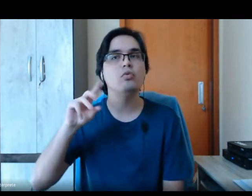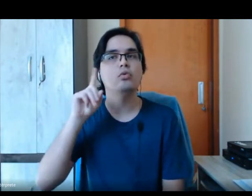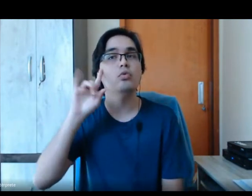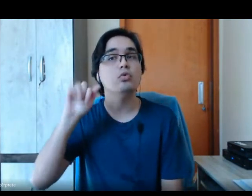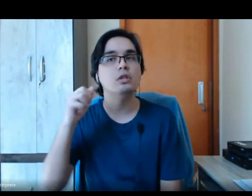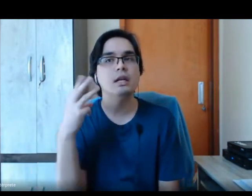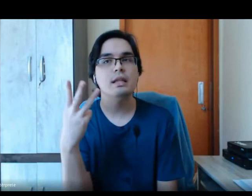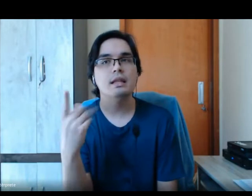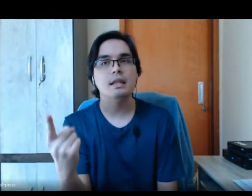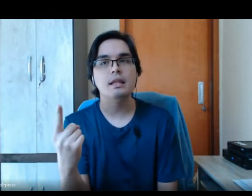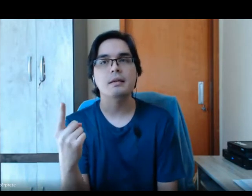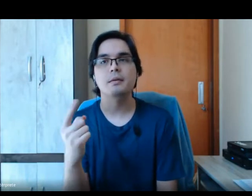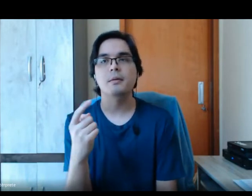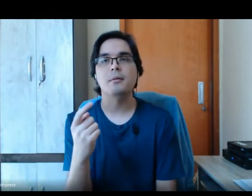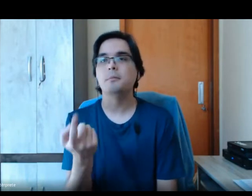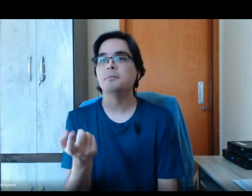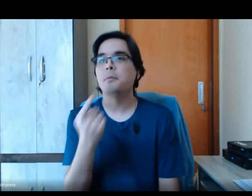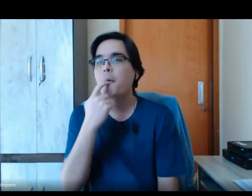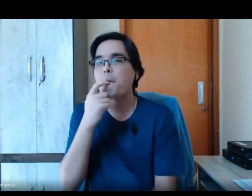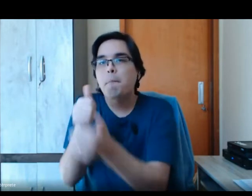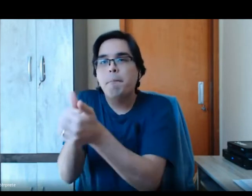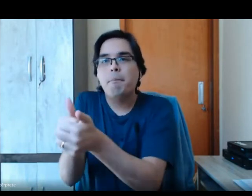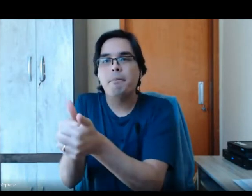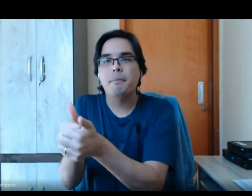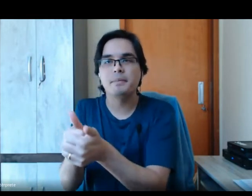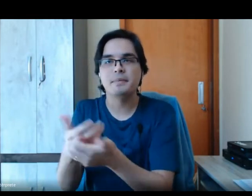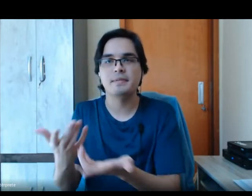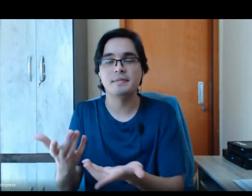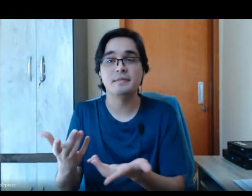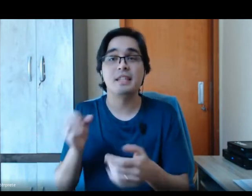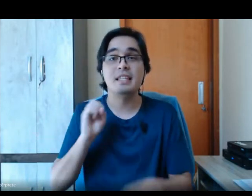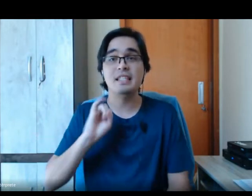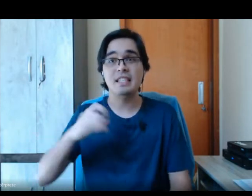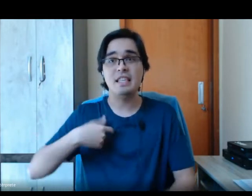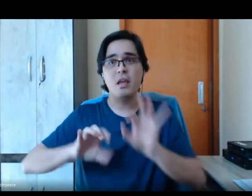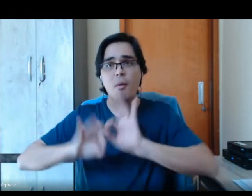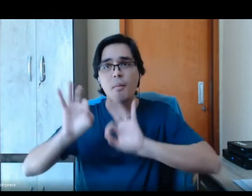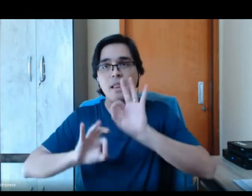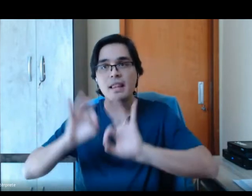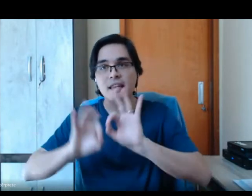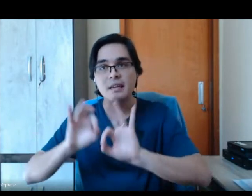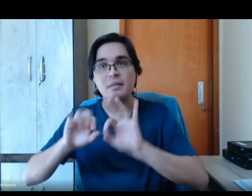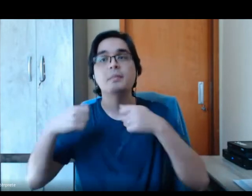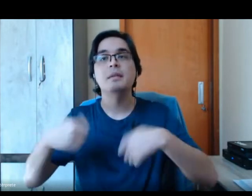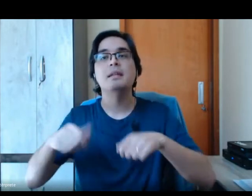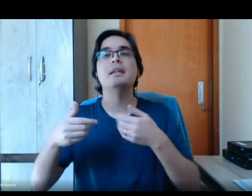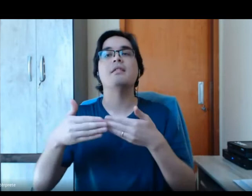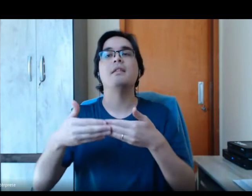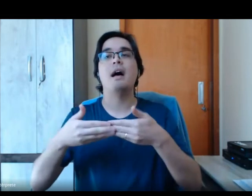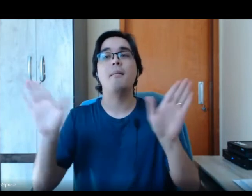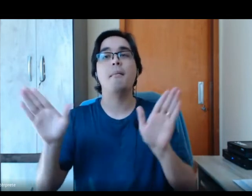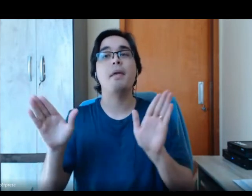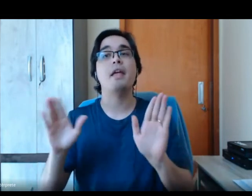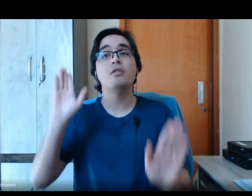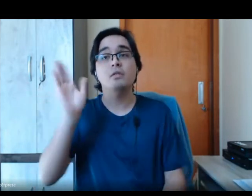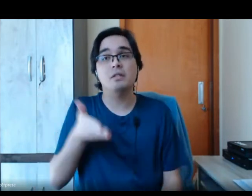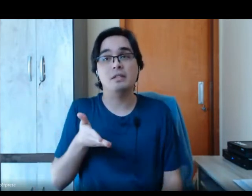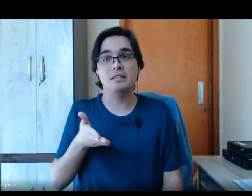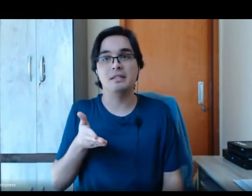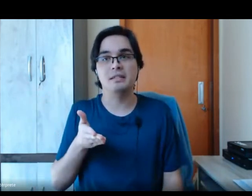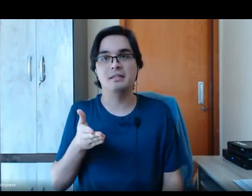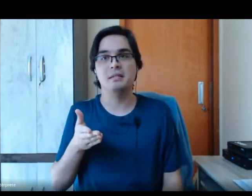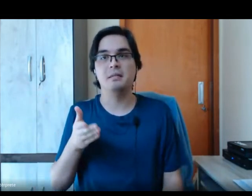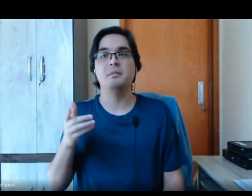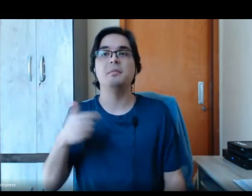semanais. Nós não vamos fazer isso. A gente vai pegar essas 8 horas semanais e a gente vai reduzir para 2 horas, mais ou menos, como